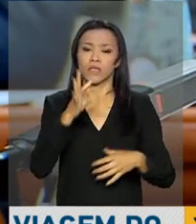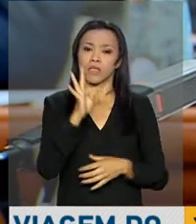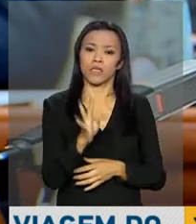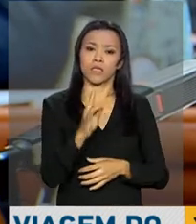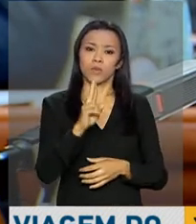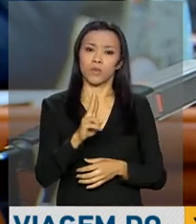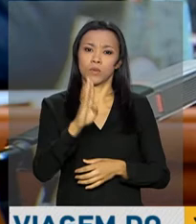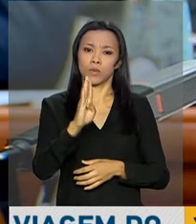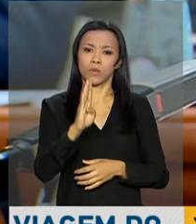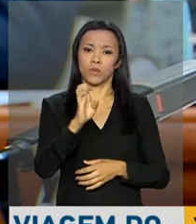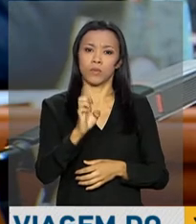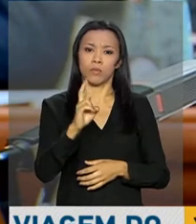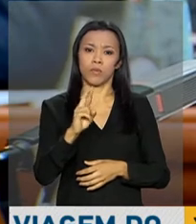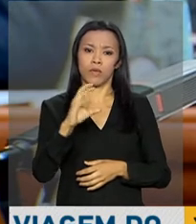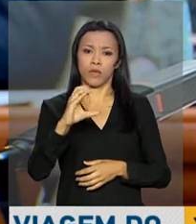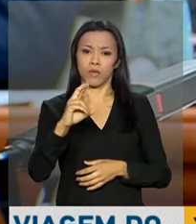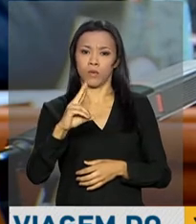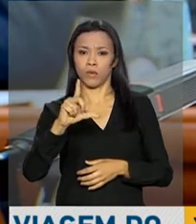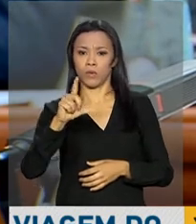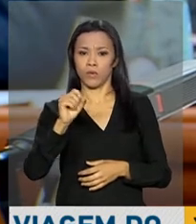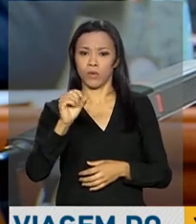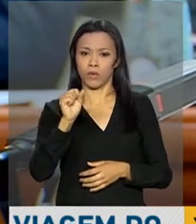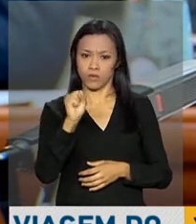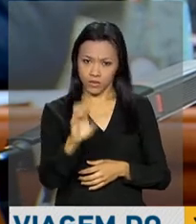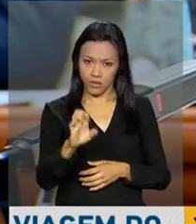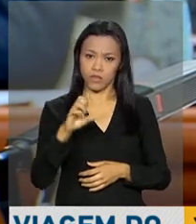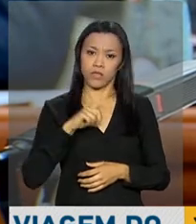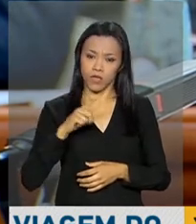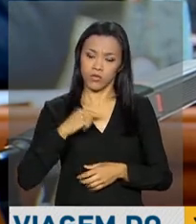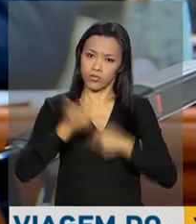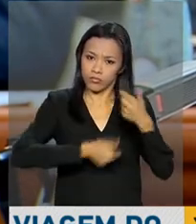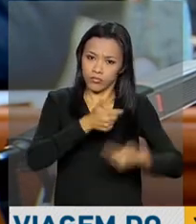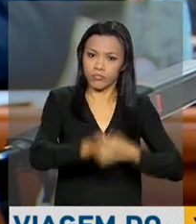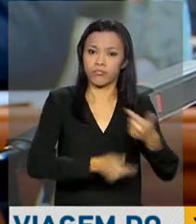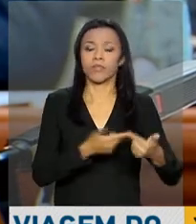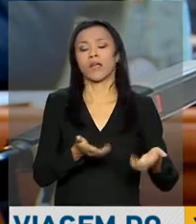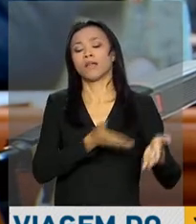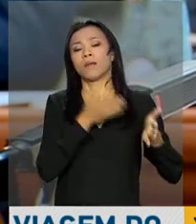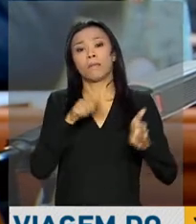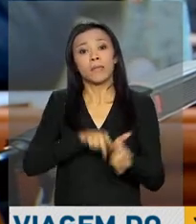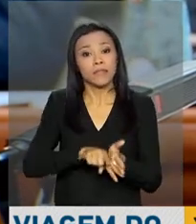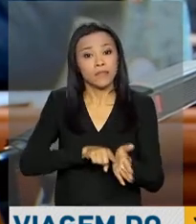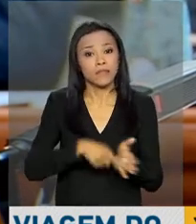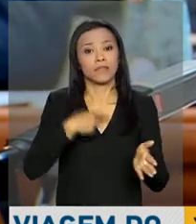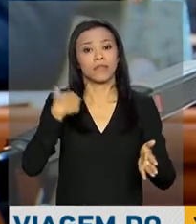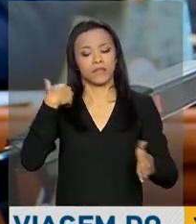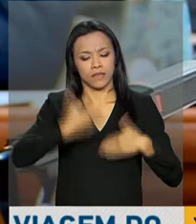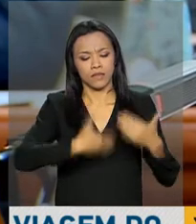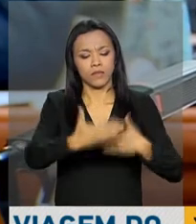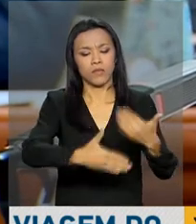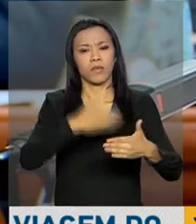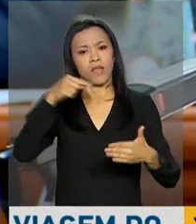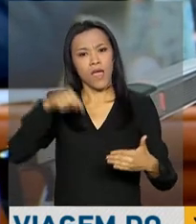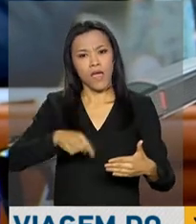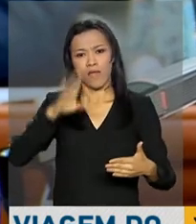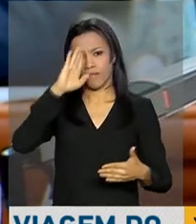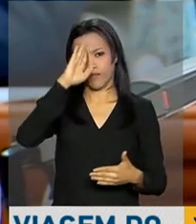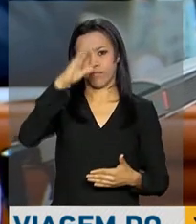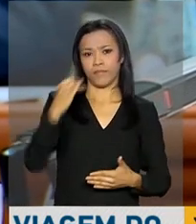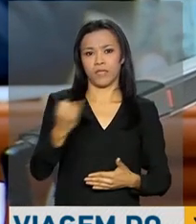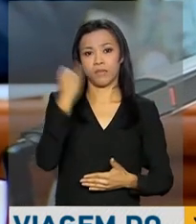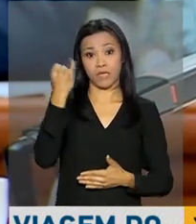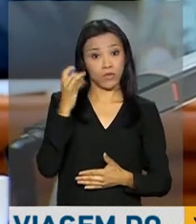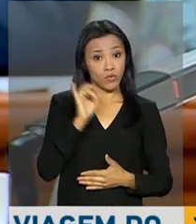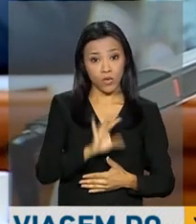dessa enfermidade. Pesquisa e desenvolvimento são atividades essenciais não apenas em matéria de